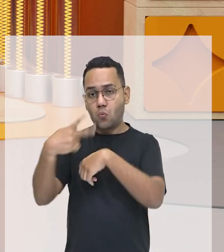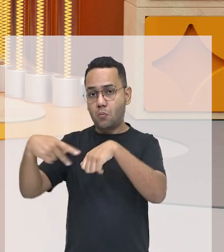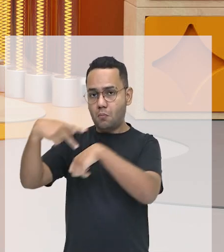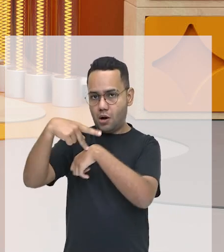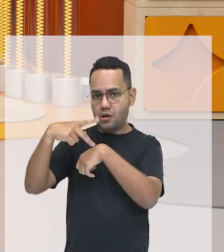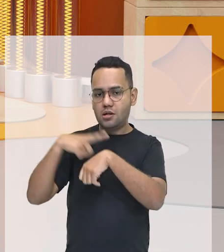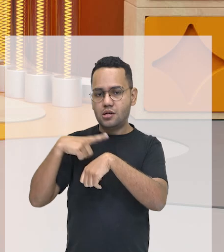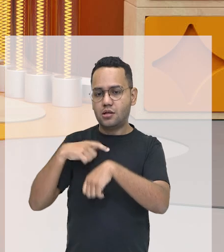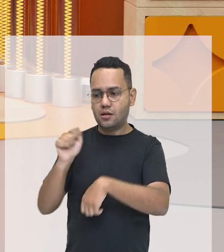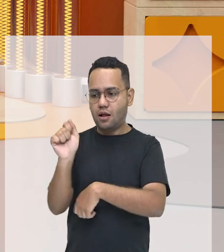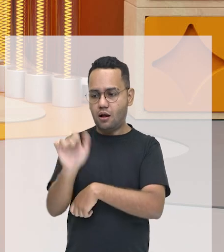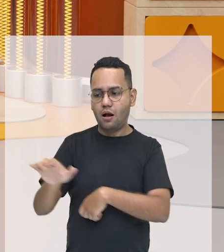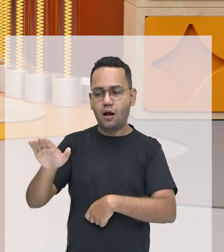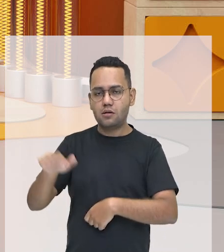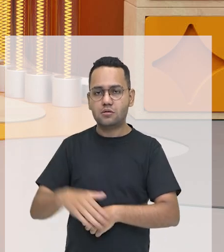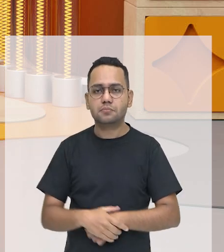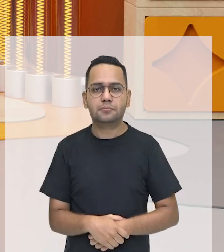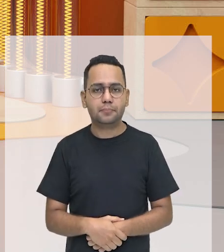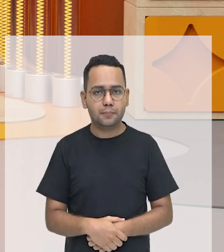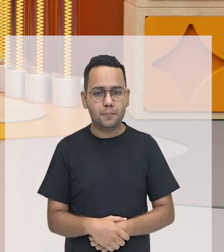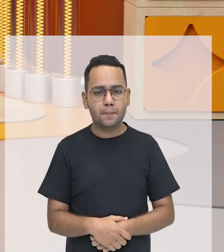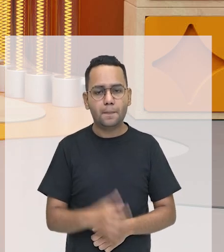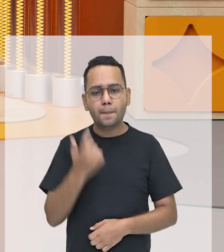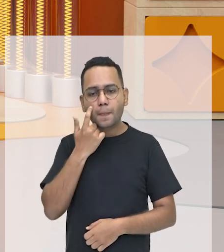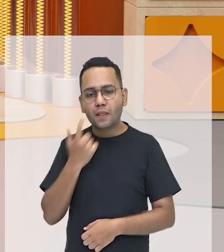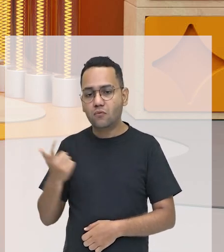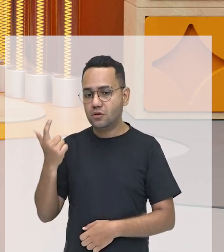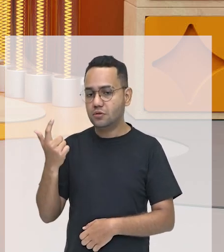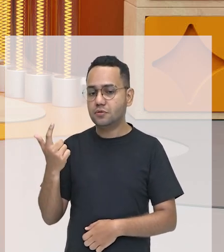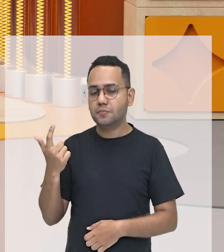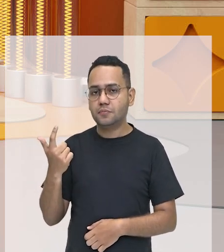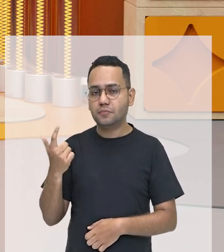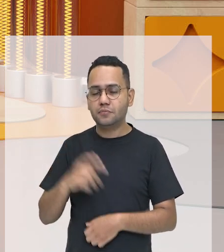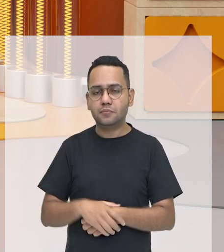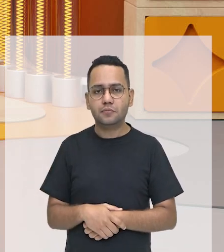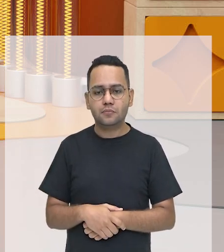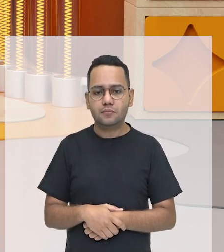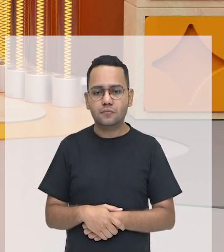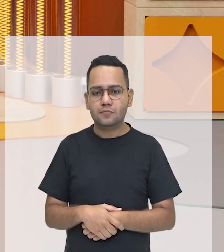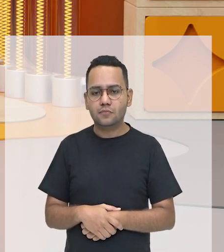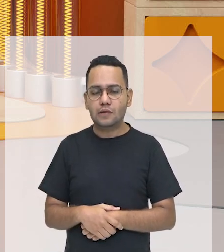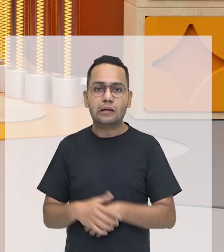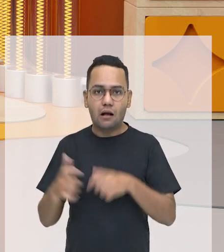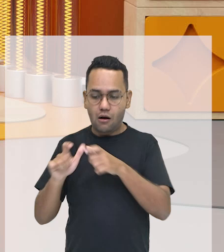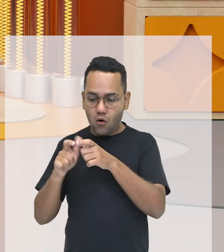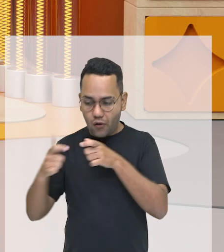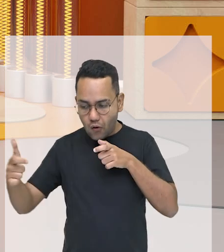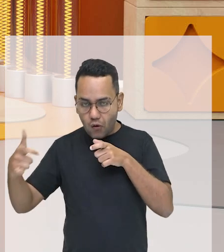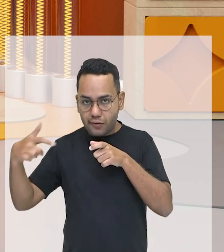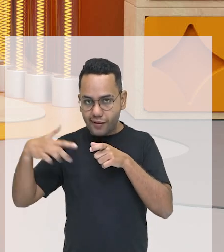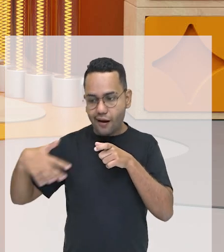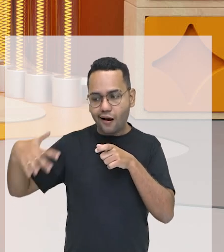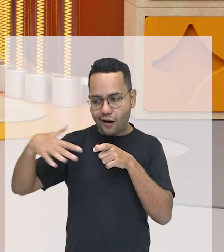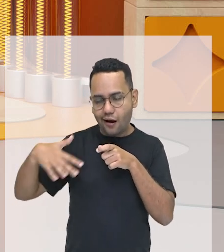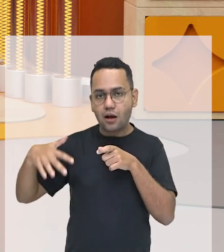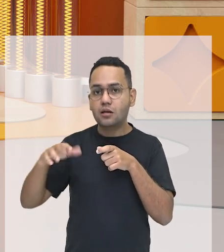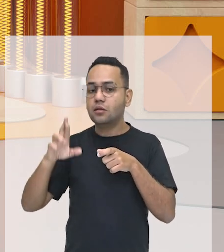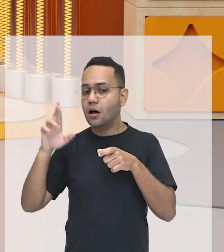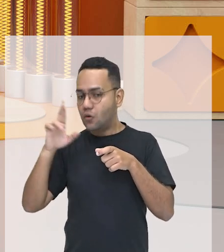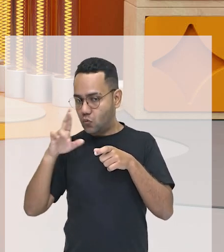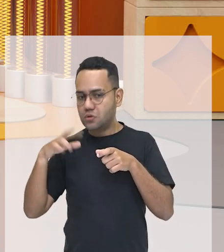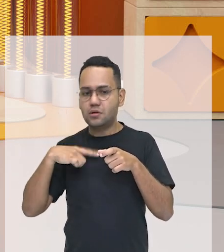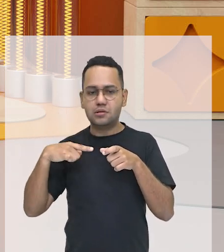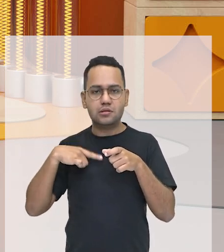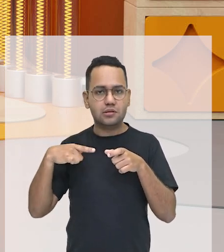que estão na parte do continente asiático. A maior parte da Rússia, né, a Federação Russa, mas